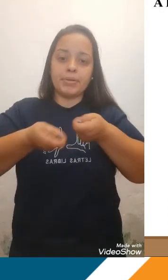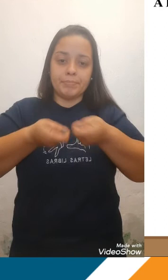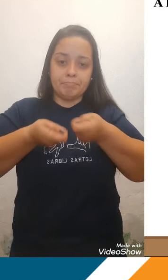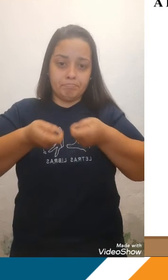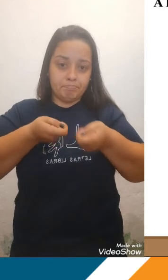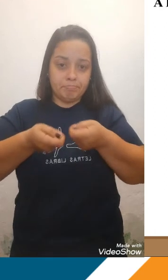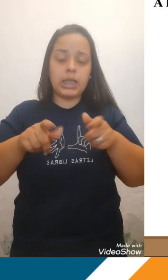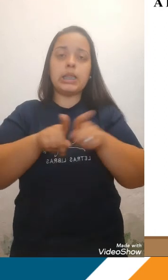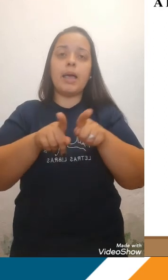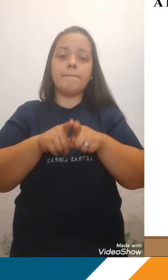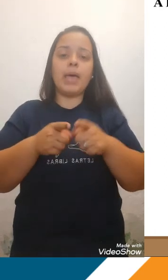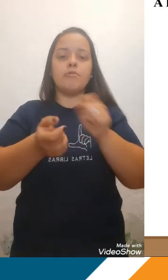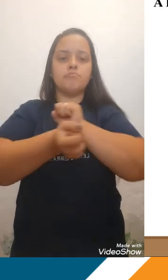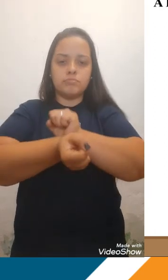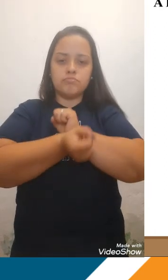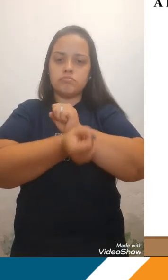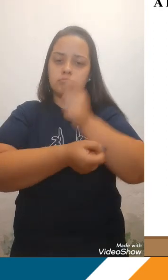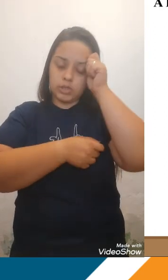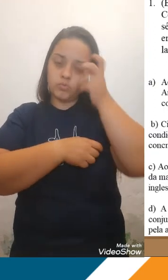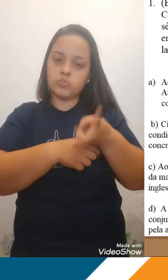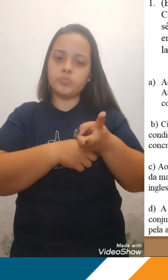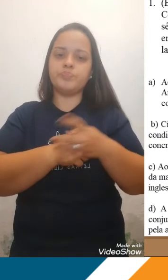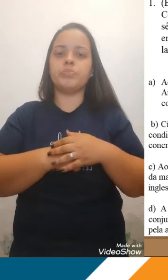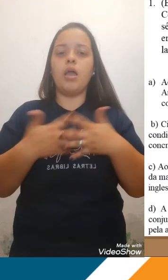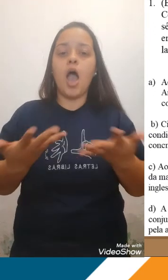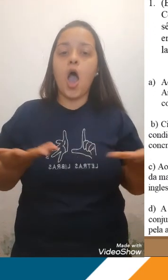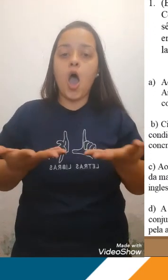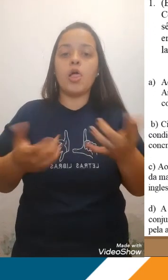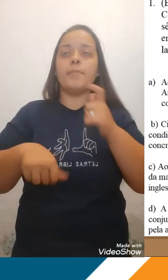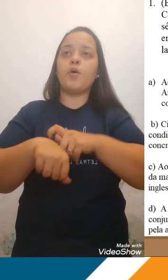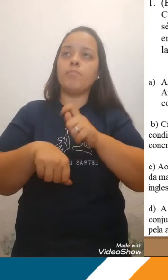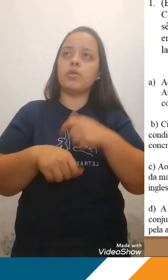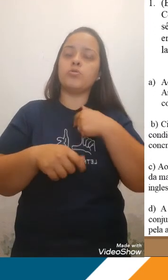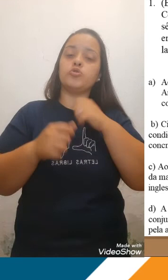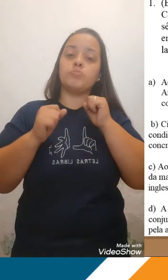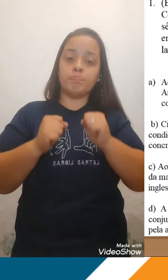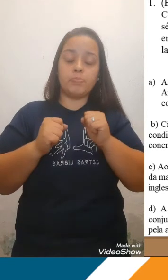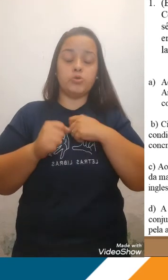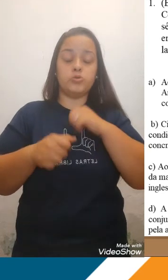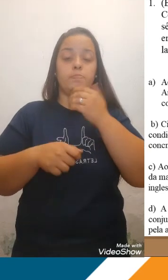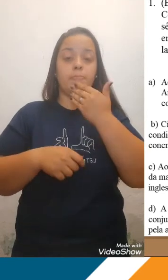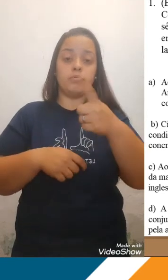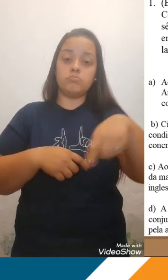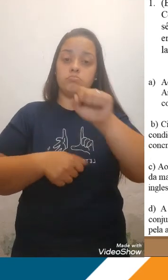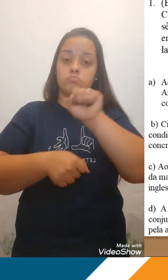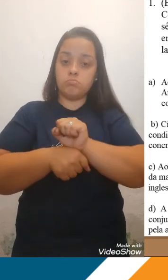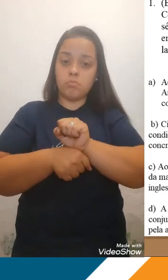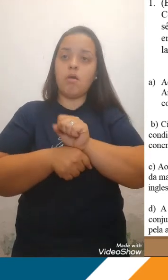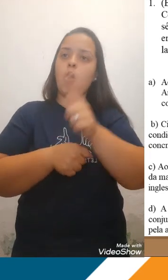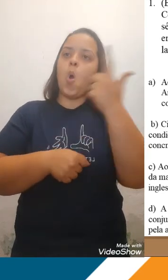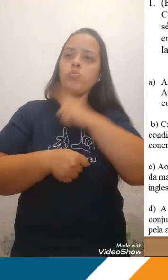preservados e a mão de obra escravizada. Nesse momento, eu recomendo que vocês pausem o vídeo,